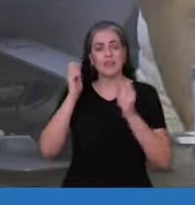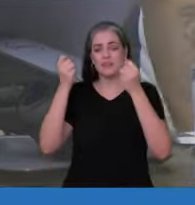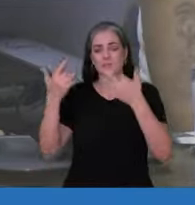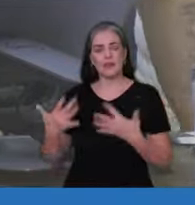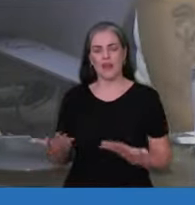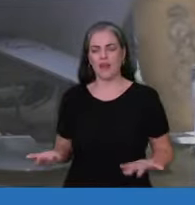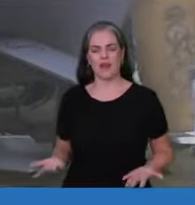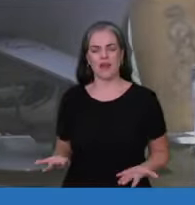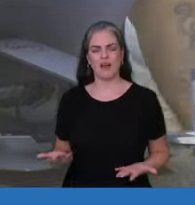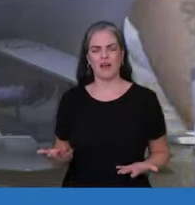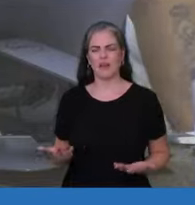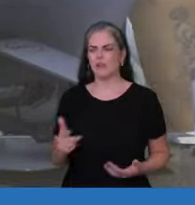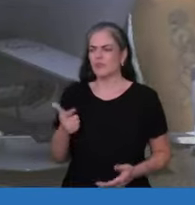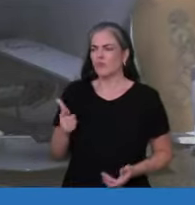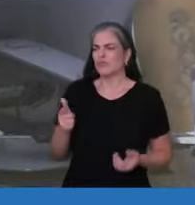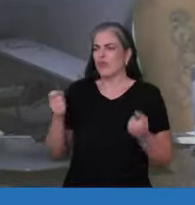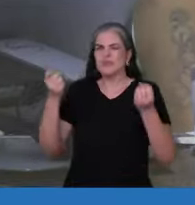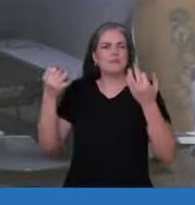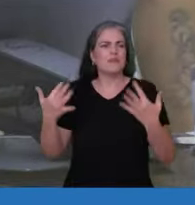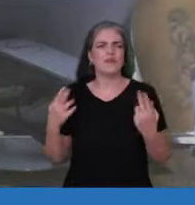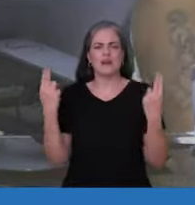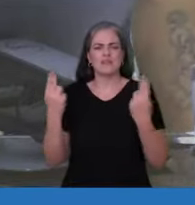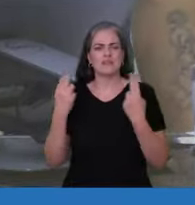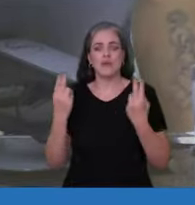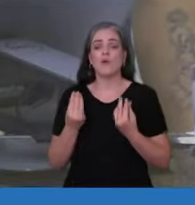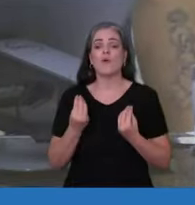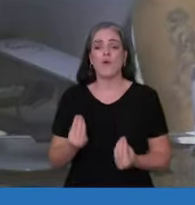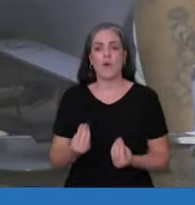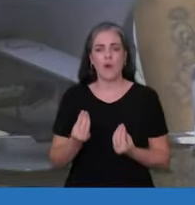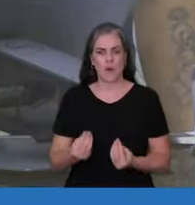é possível que uma vereadora